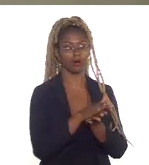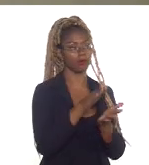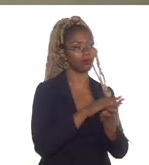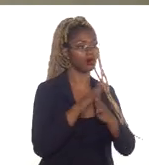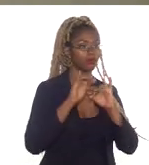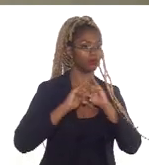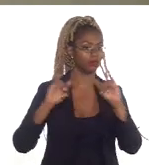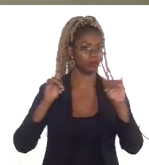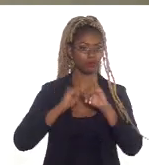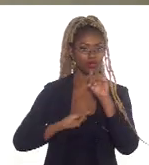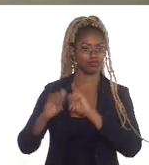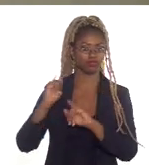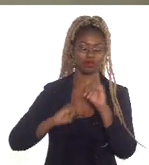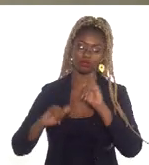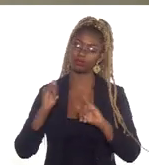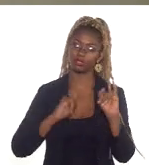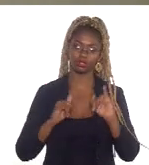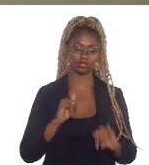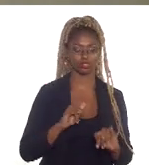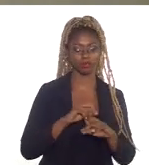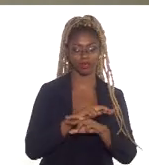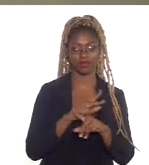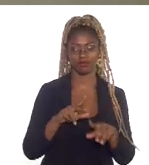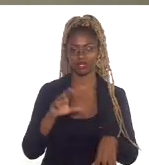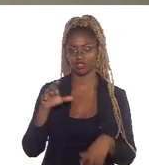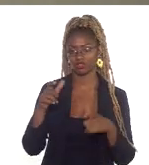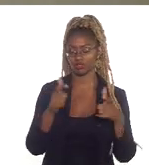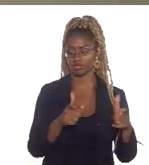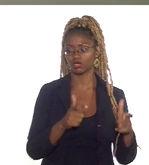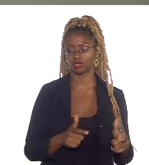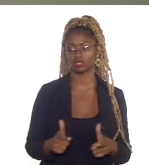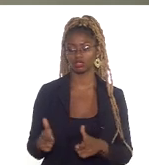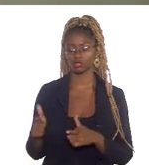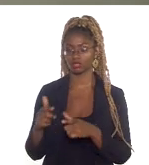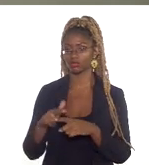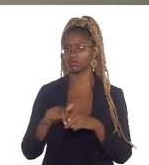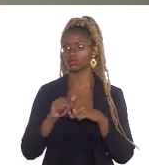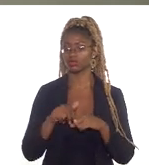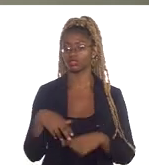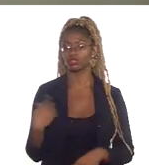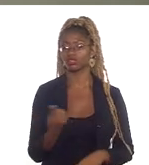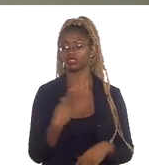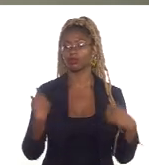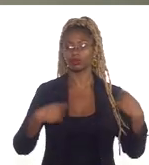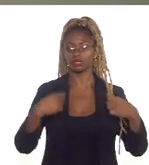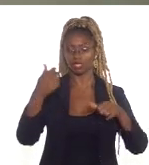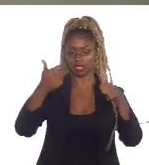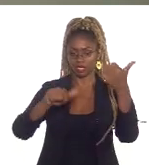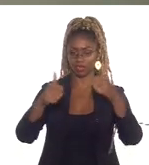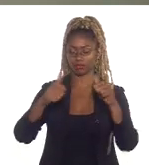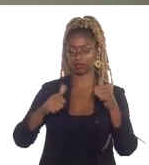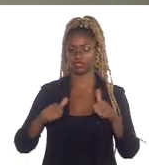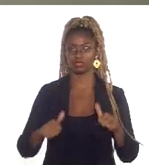informativos para os mais diversos órgãos, porque a gente vai ter que avaliar,